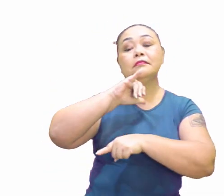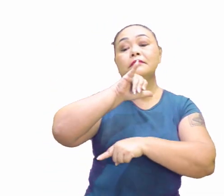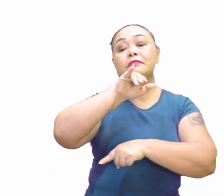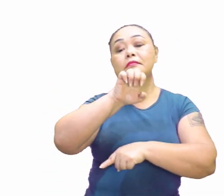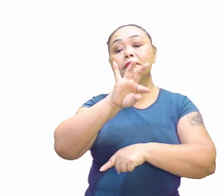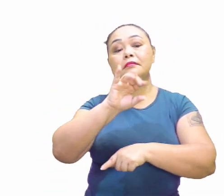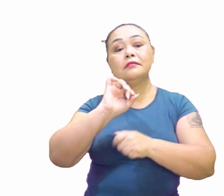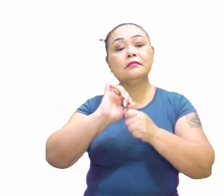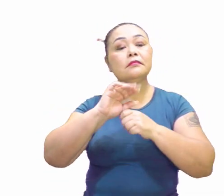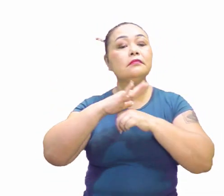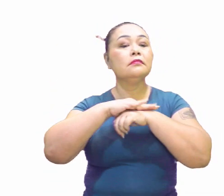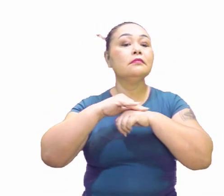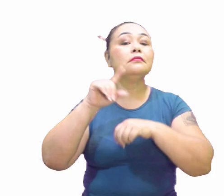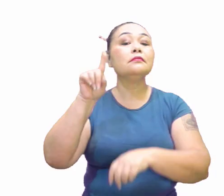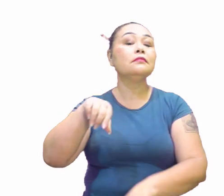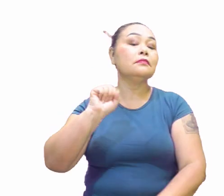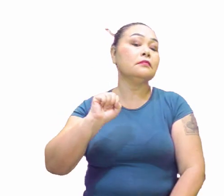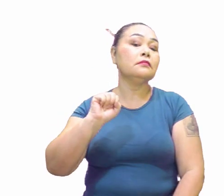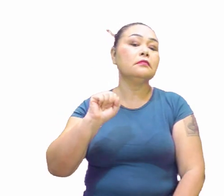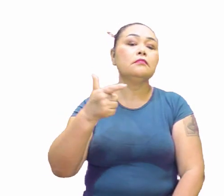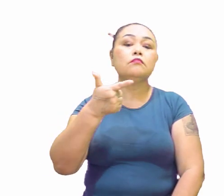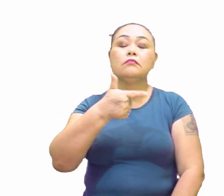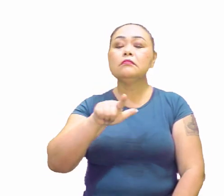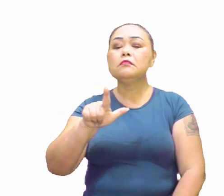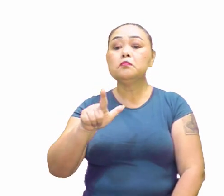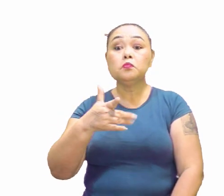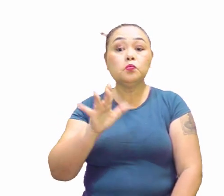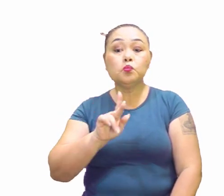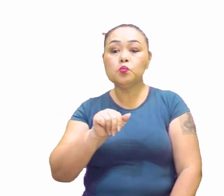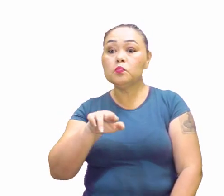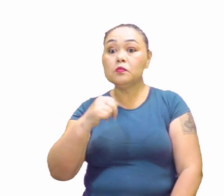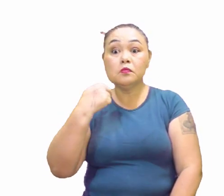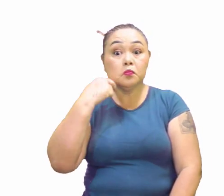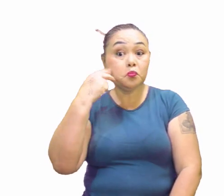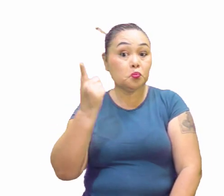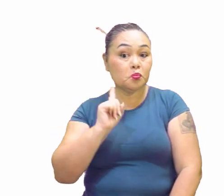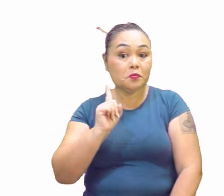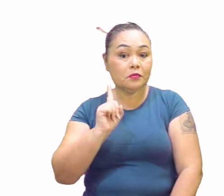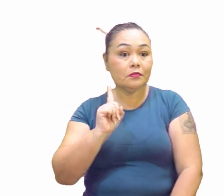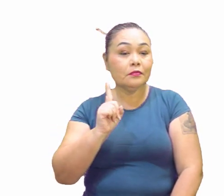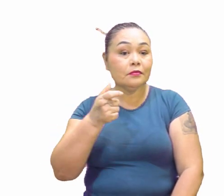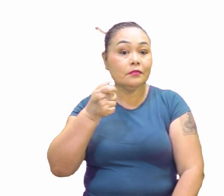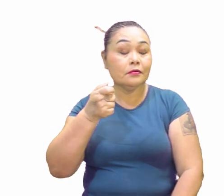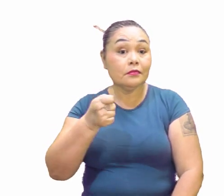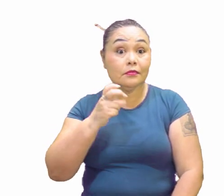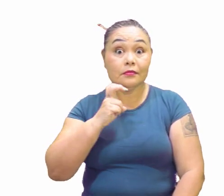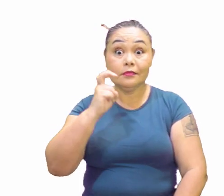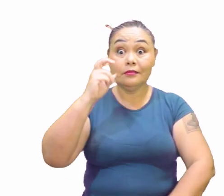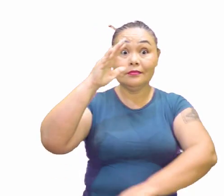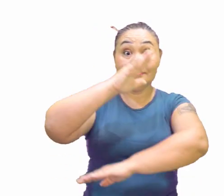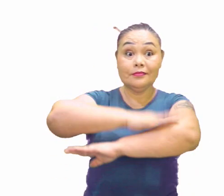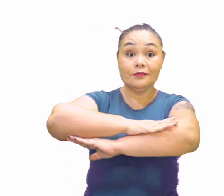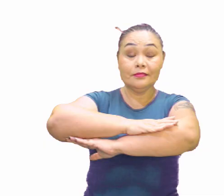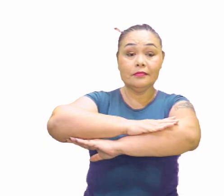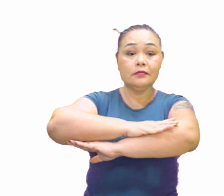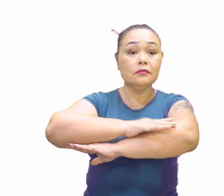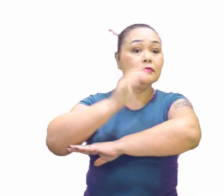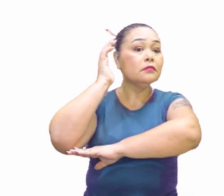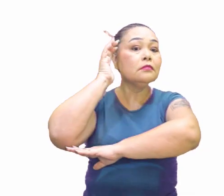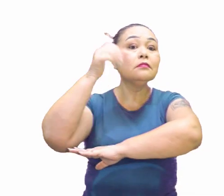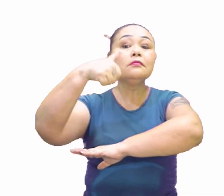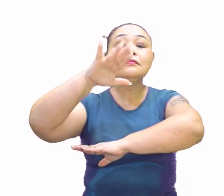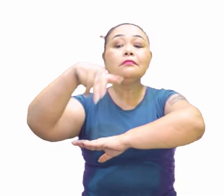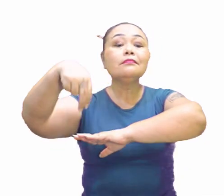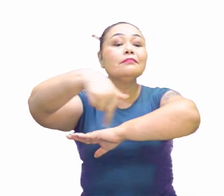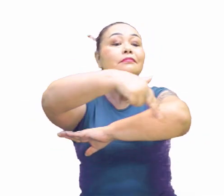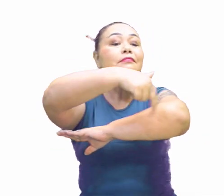jeito. Meu amor é assim, sem nenhum pudor. Quando aperta, eu grito da janela. Ouve